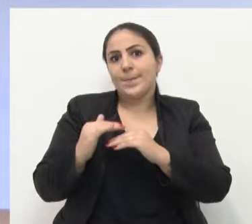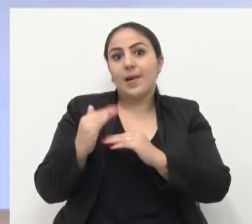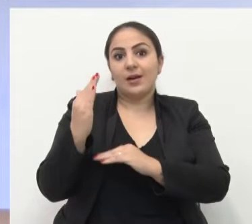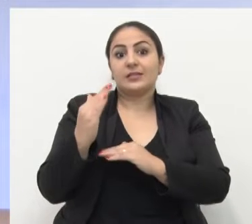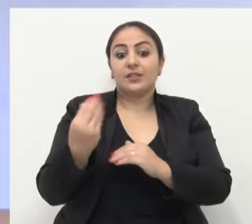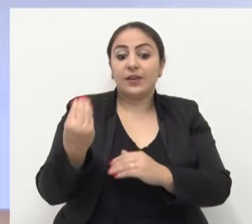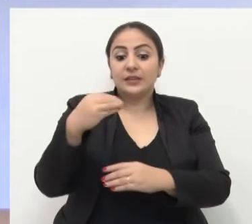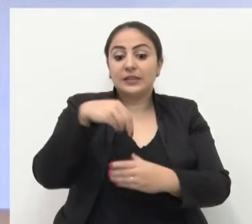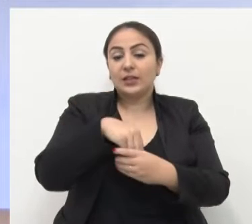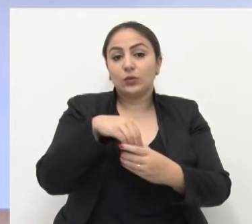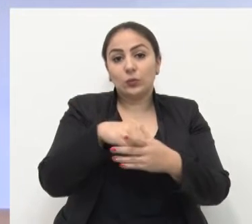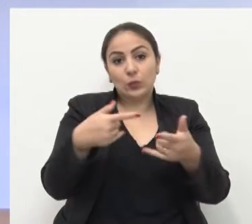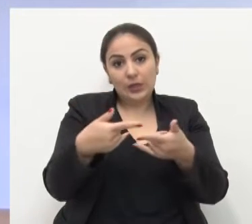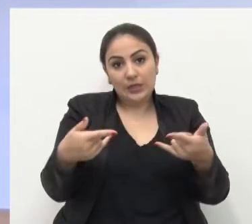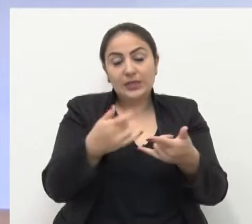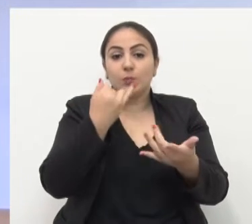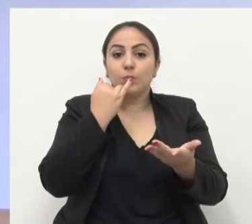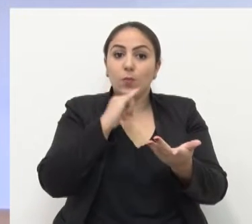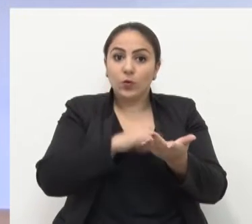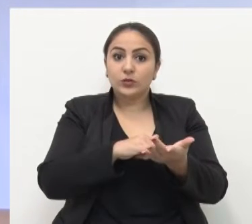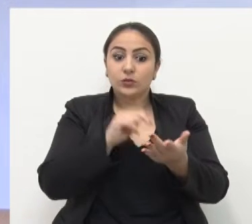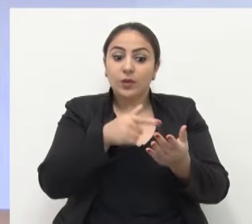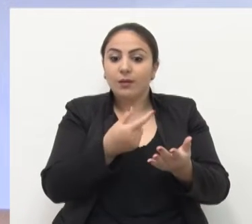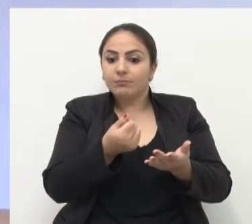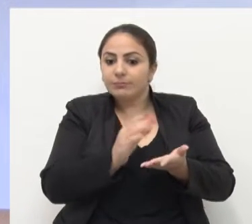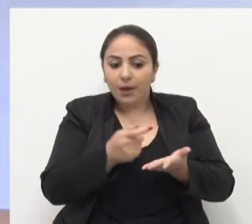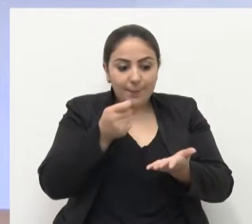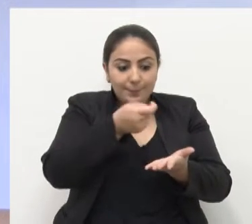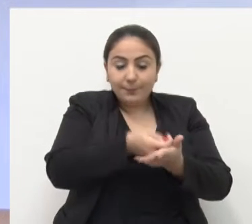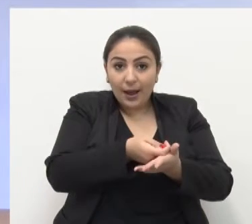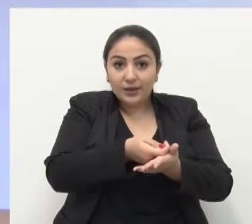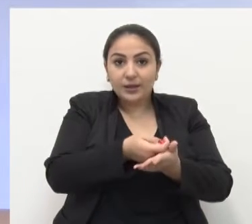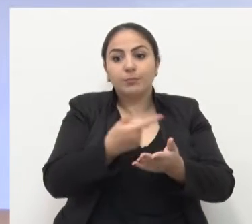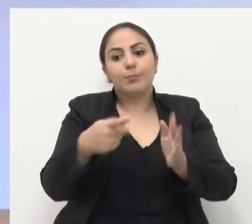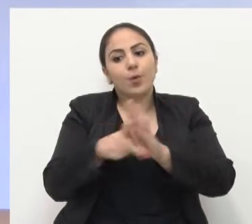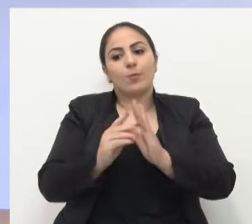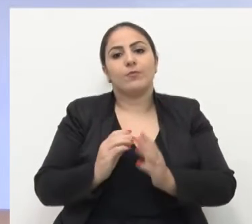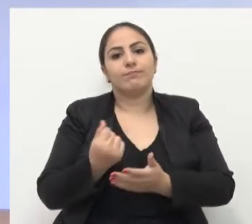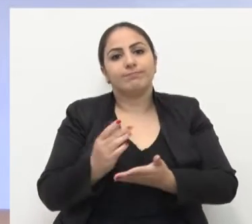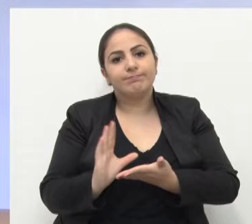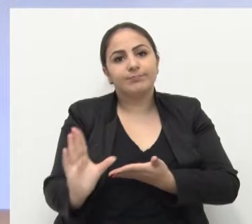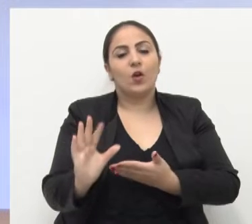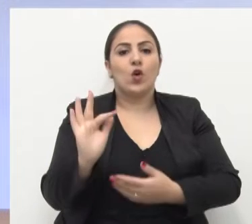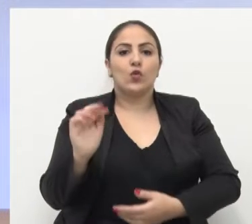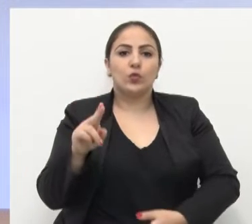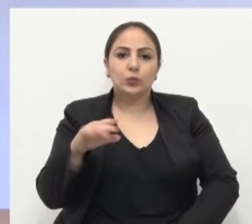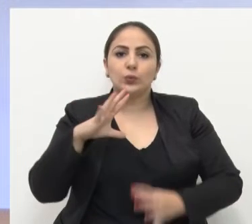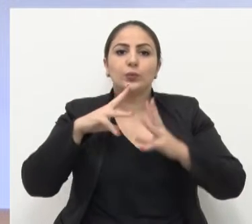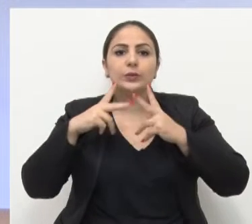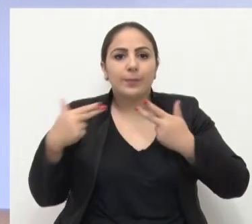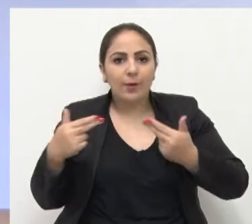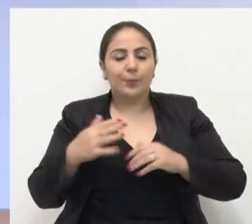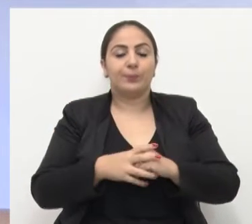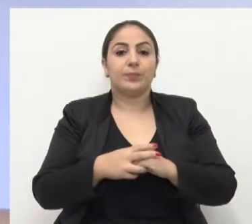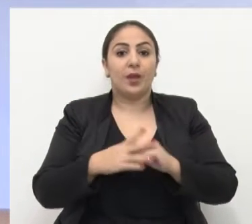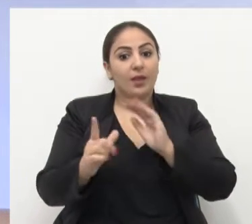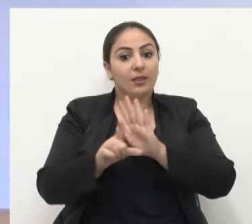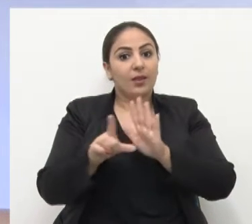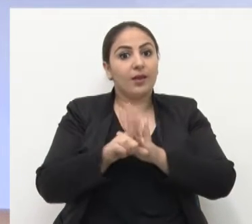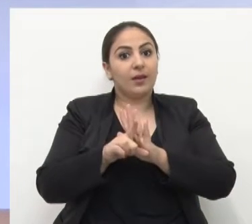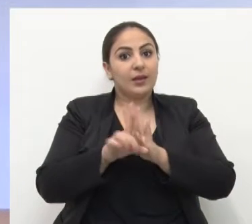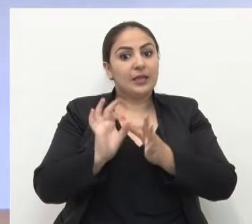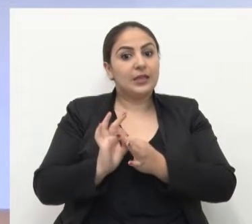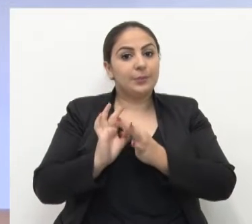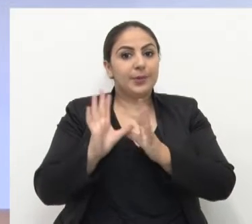no carnê do iptu para o fundo municipal do bem estar animal a lei que instituiu a arrecadação é de autoria dos vereadores